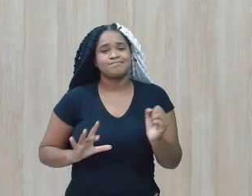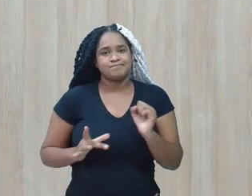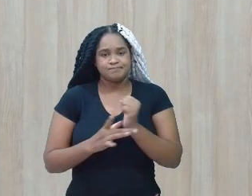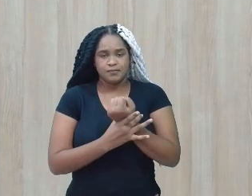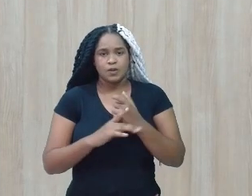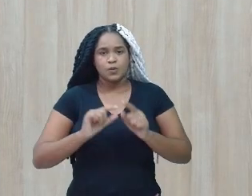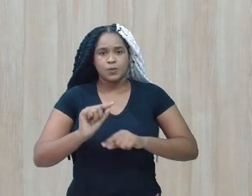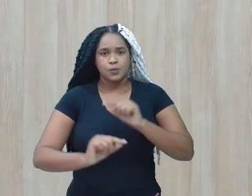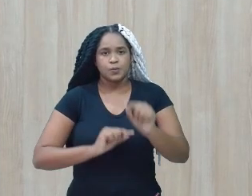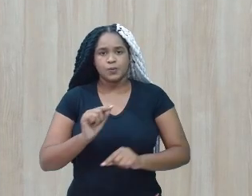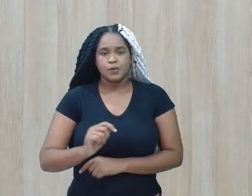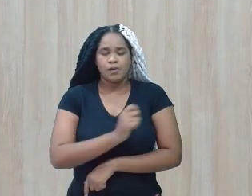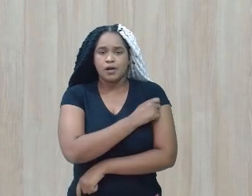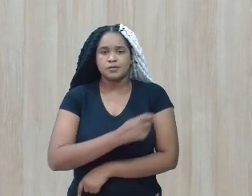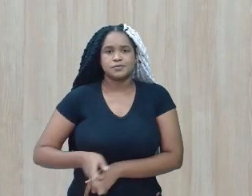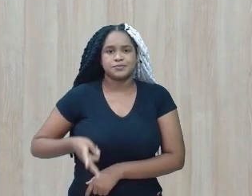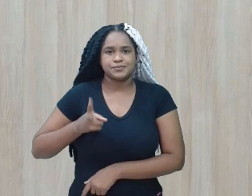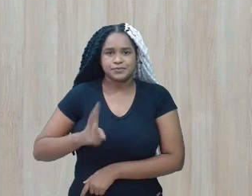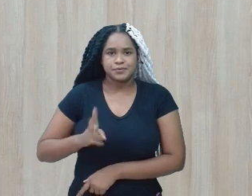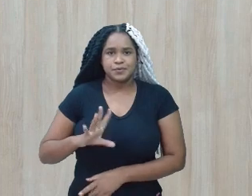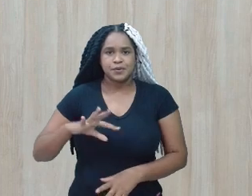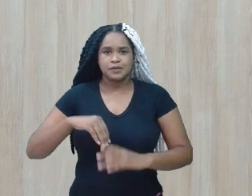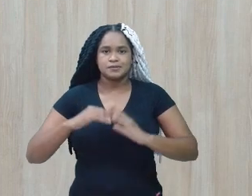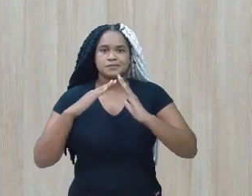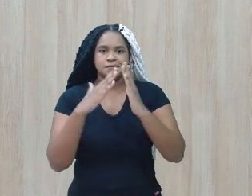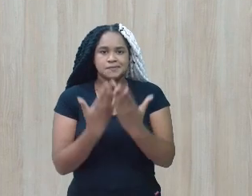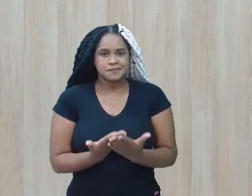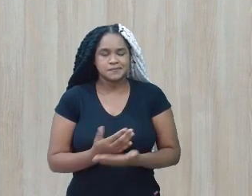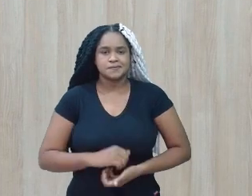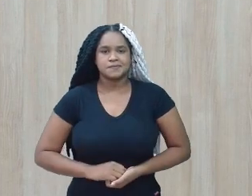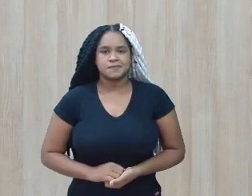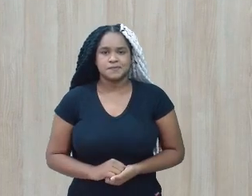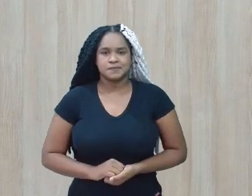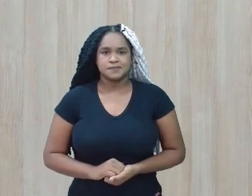a permanência também desse estudante na escola.